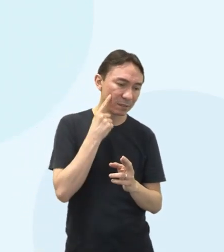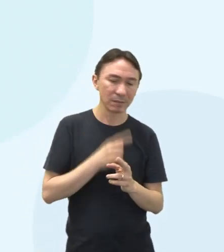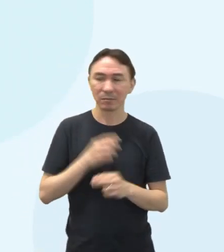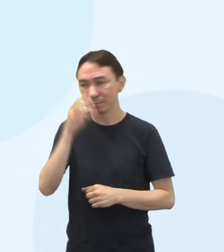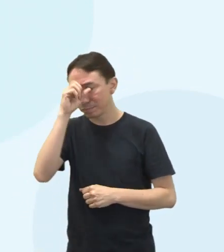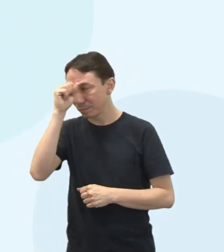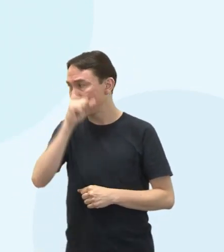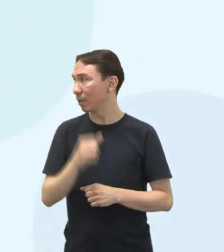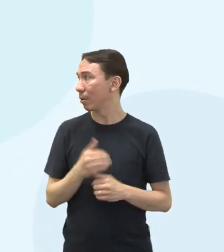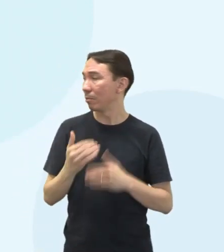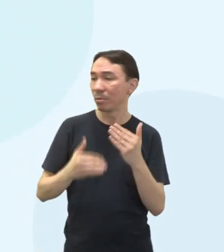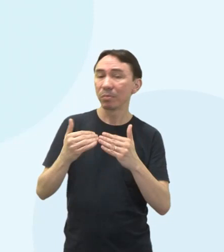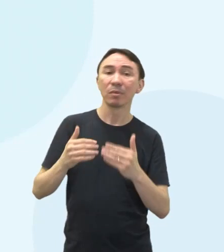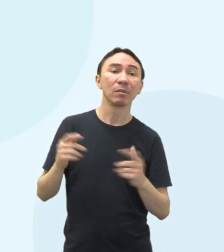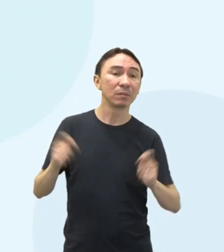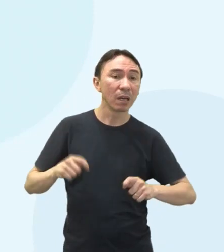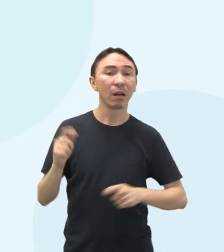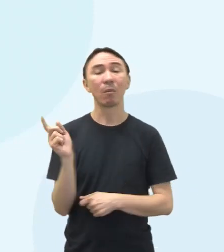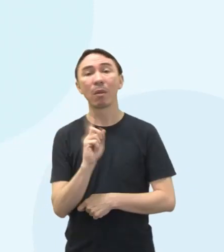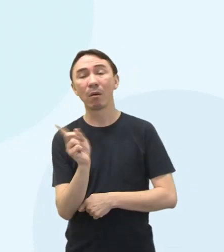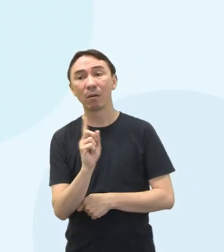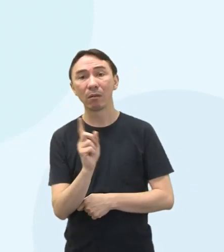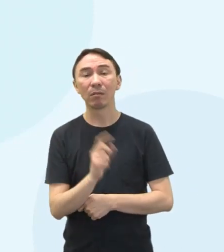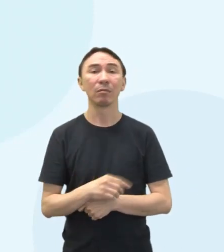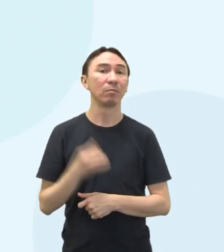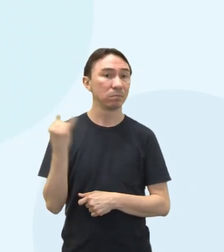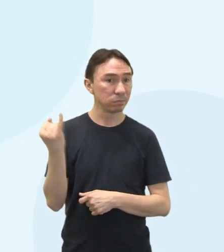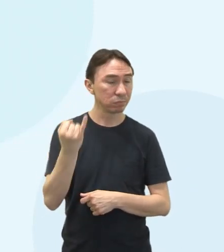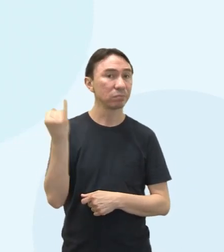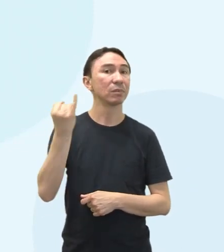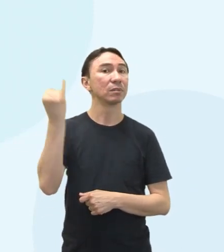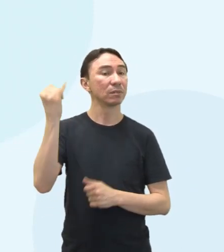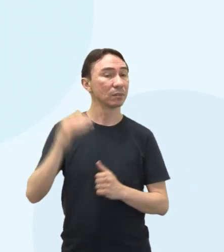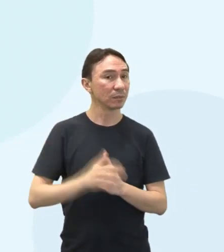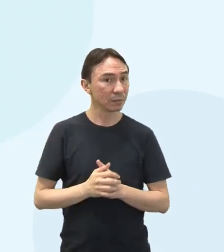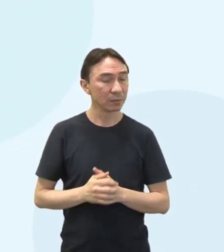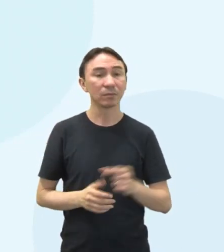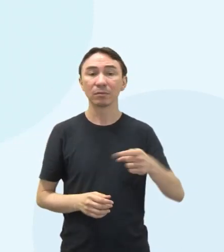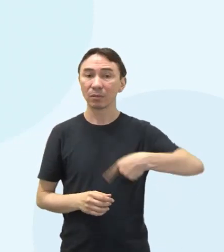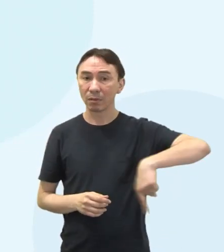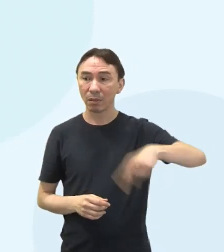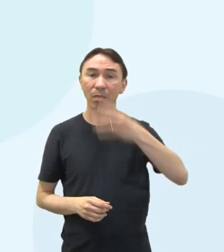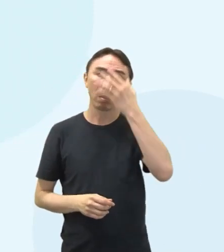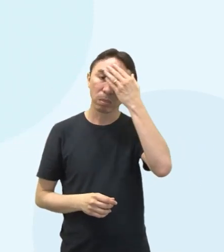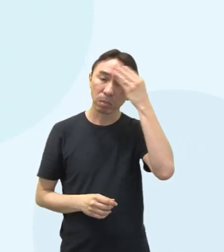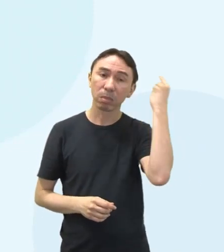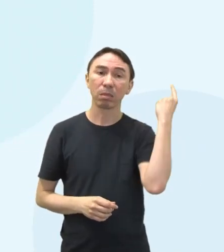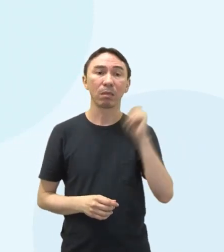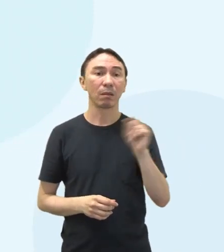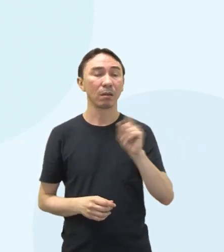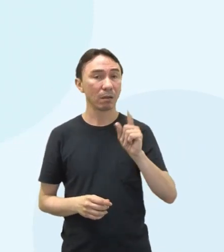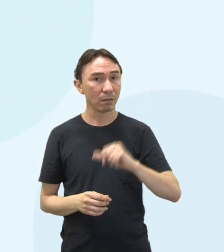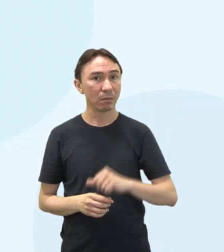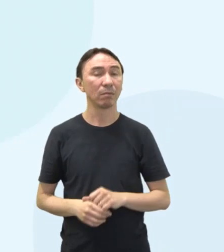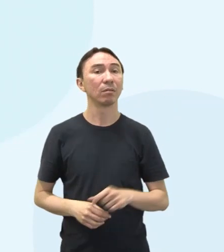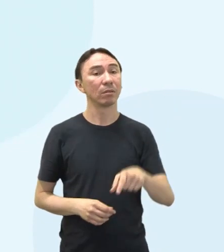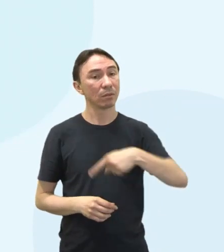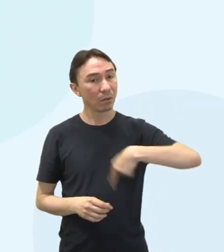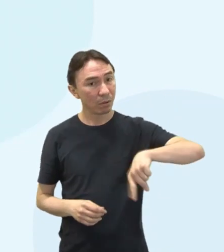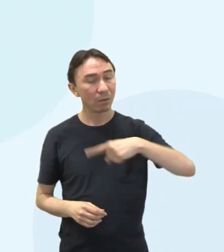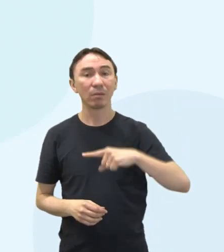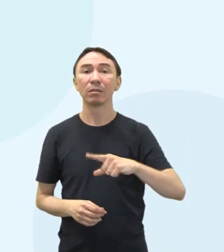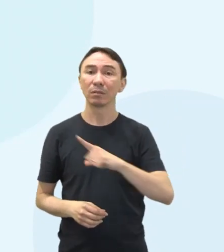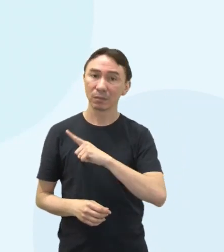presenciais isso é um detalhe muito importante né não podemos nos esquecer que a gente ainda tá então a gente ainda tá em